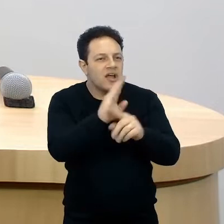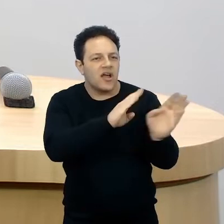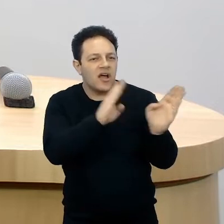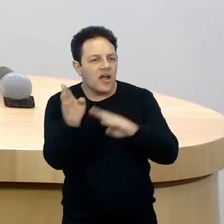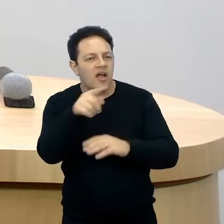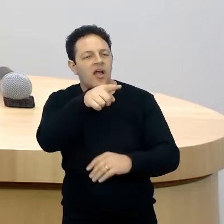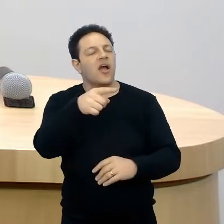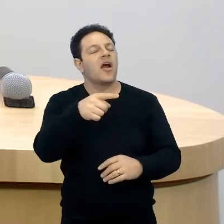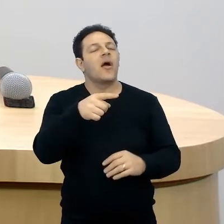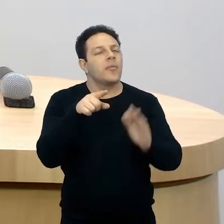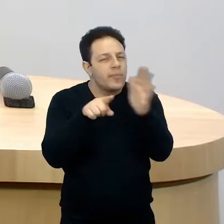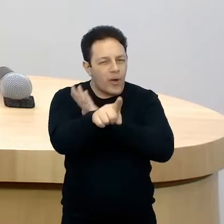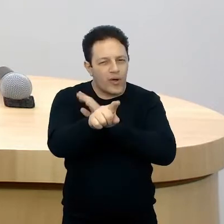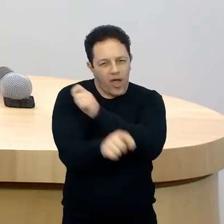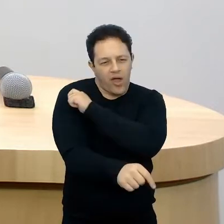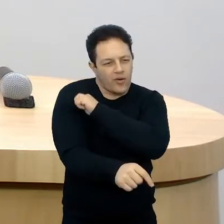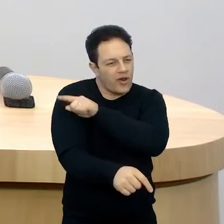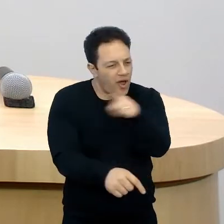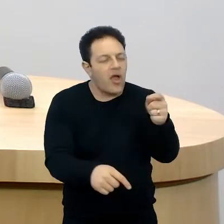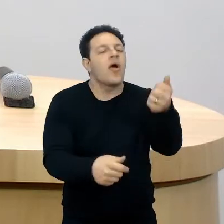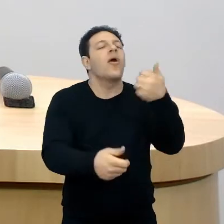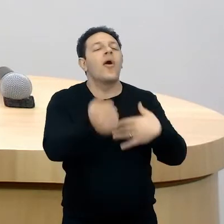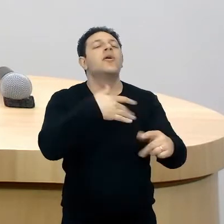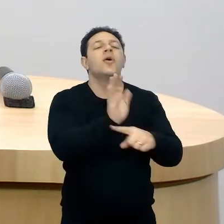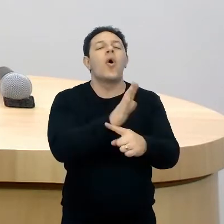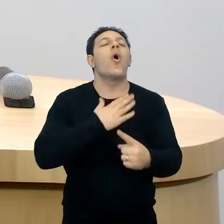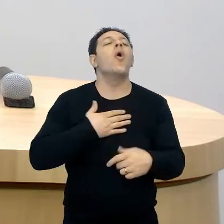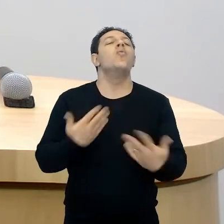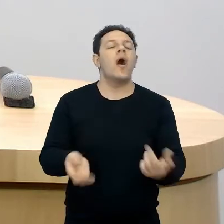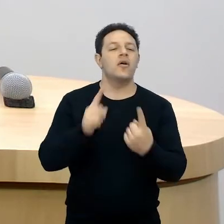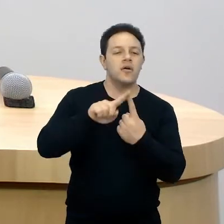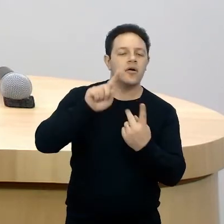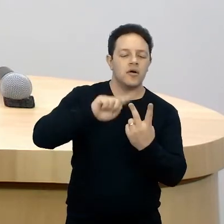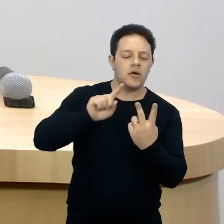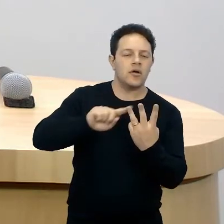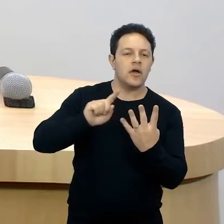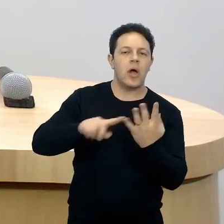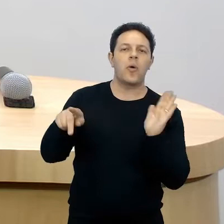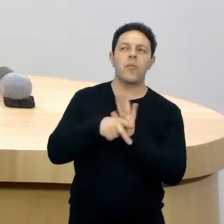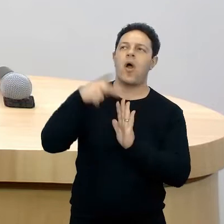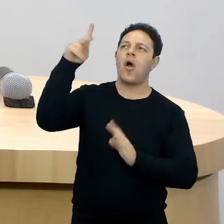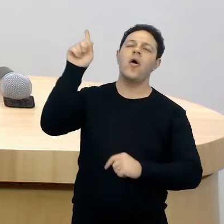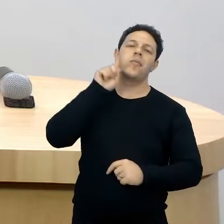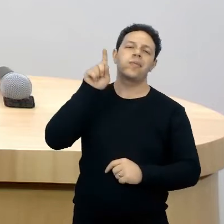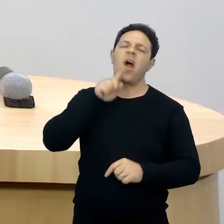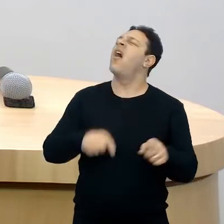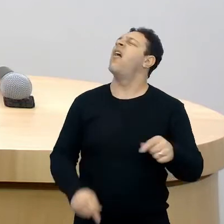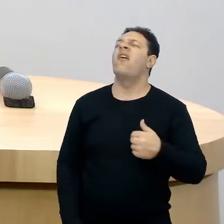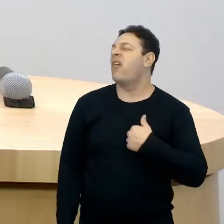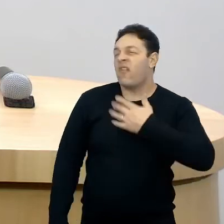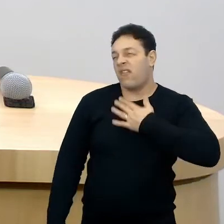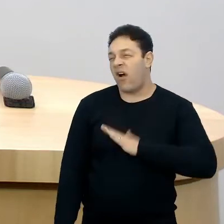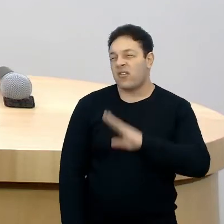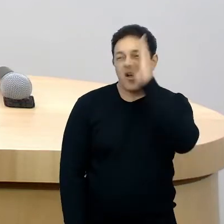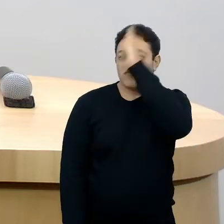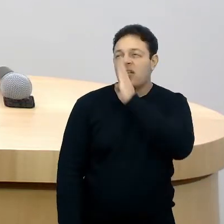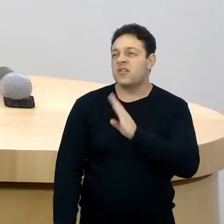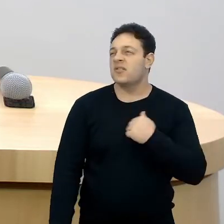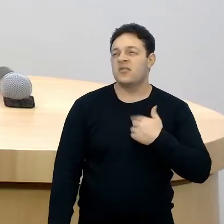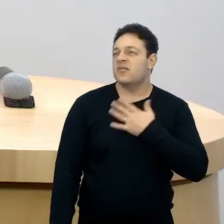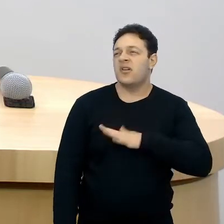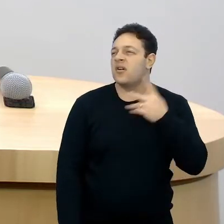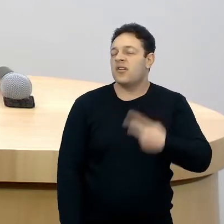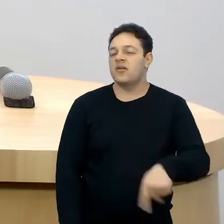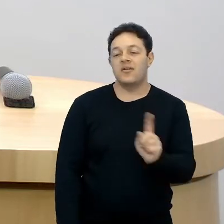lembra de filmes produzidos nos Estados Unidos. Mas eu não conheço, não gosto de filme brasileiro. Vem a mesma expressão. E